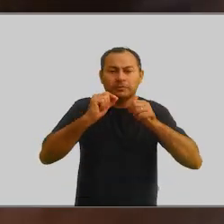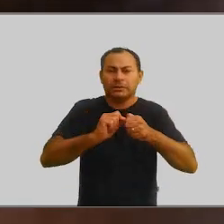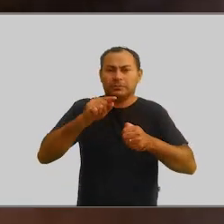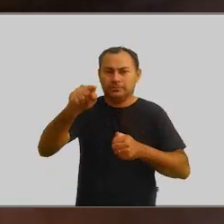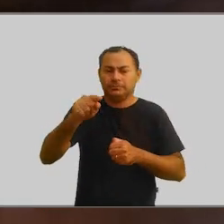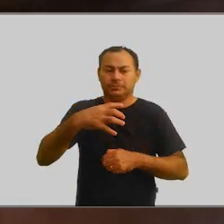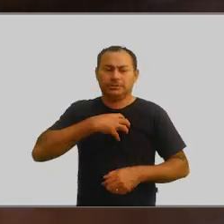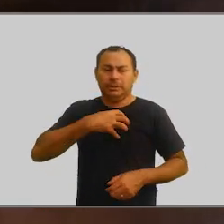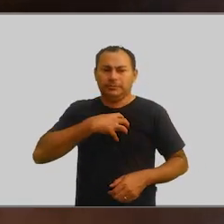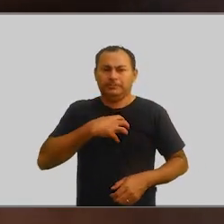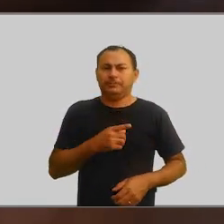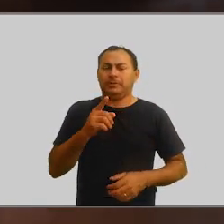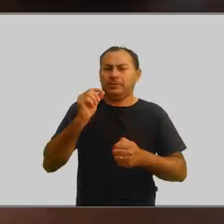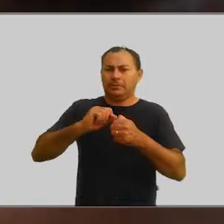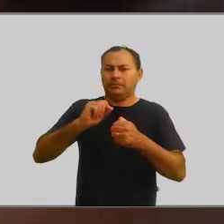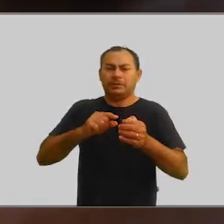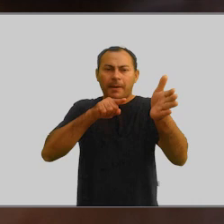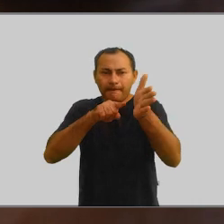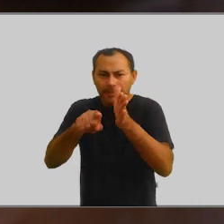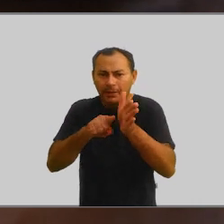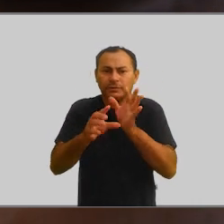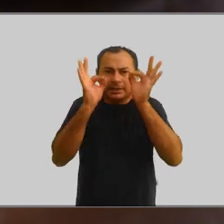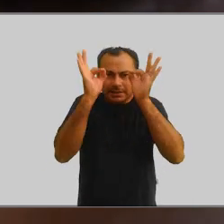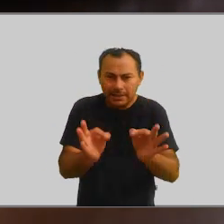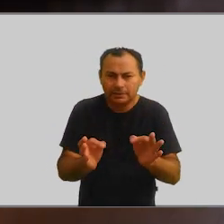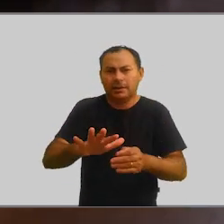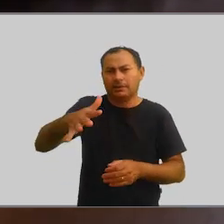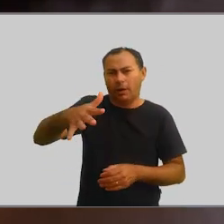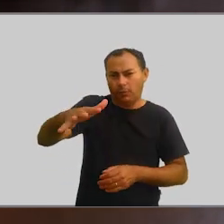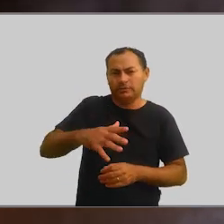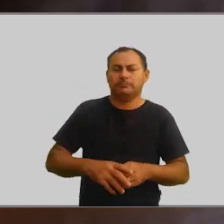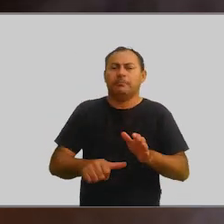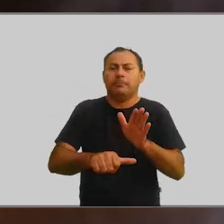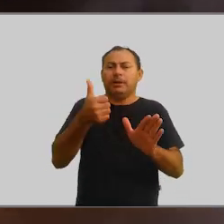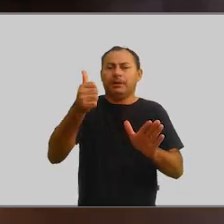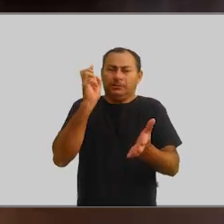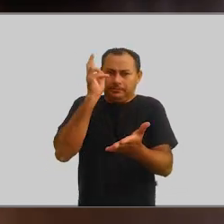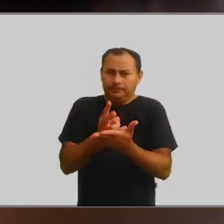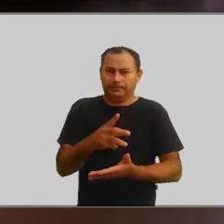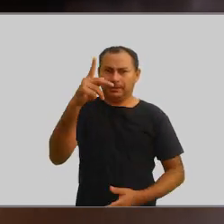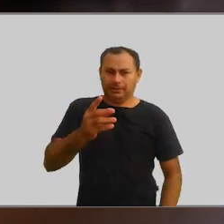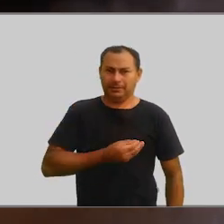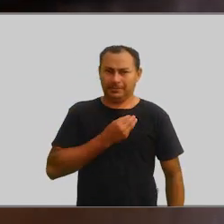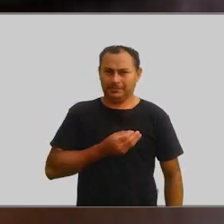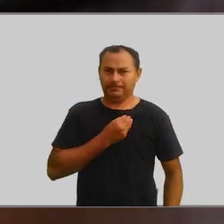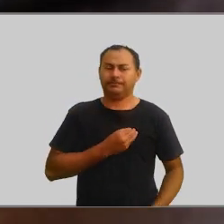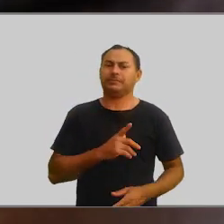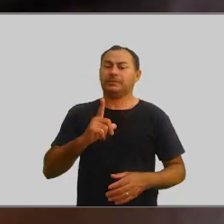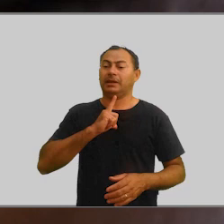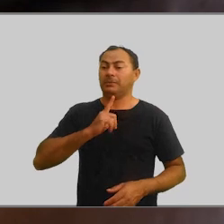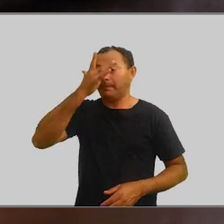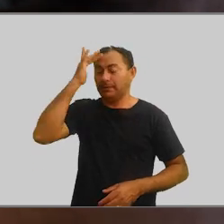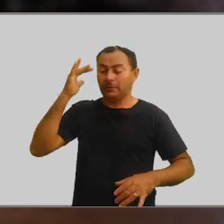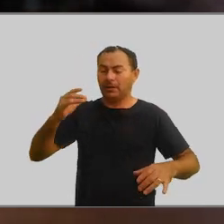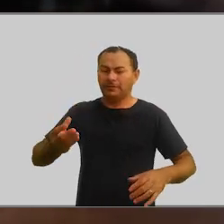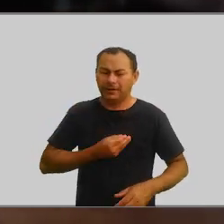pode levá-lo a um estágio em que você faça as perguntas certas, talvez pela primeira vez em sua vida. Tem muita